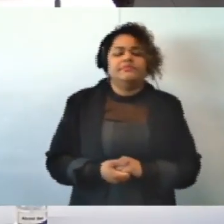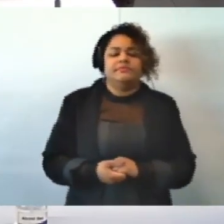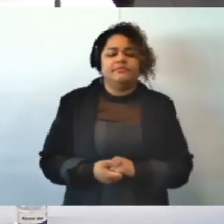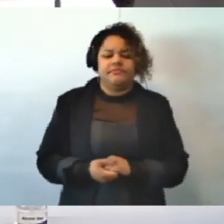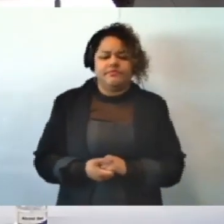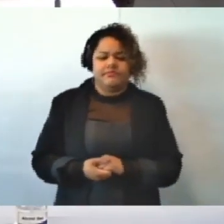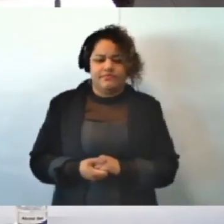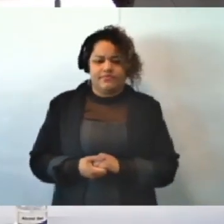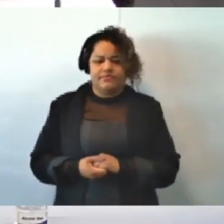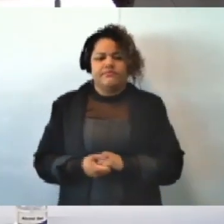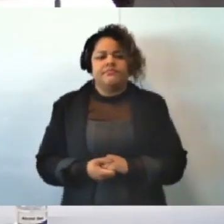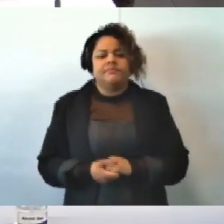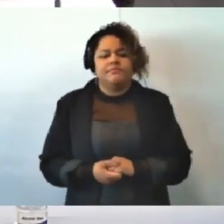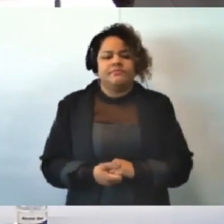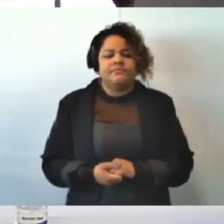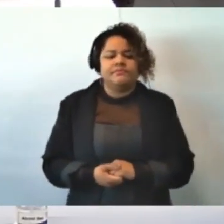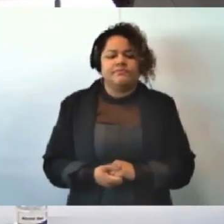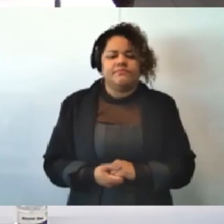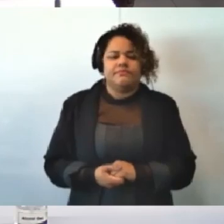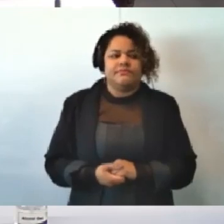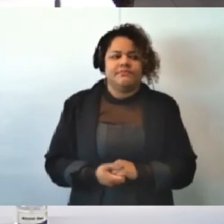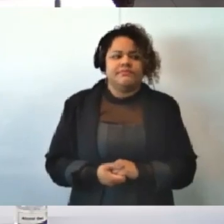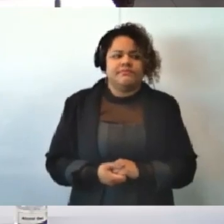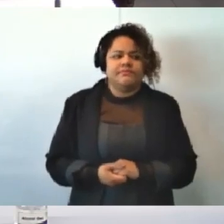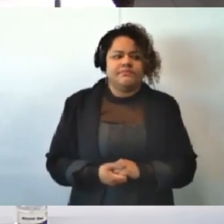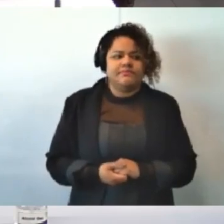Reinaldo do Preto Sacolão.